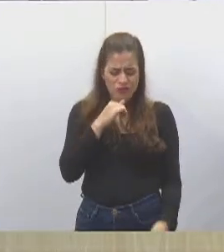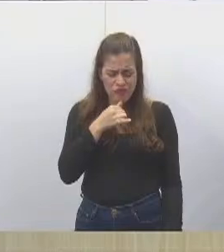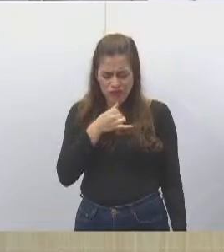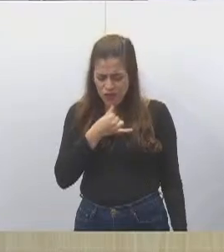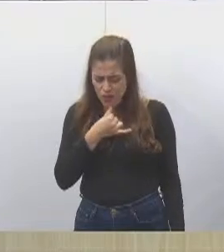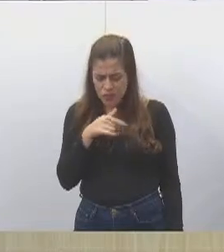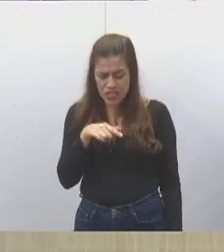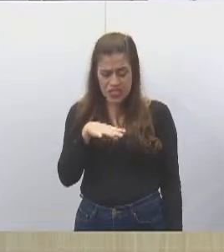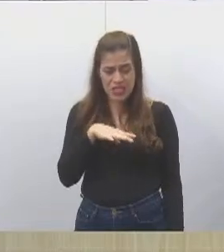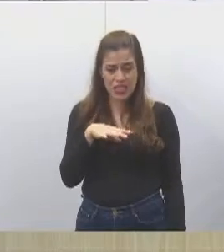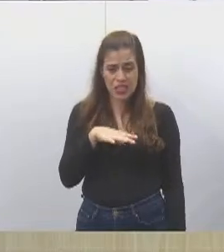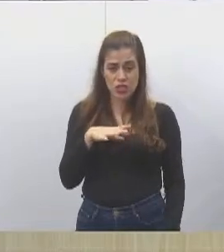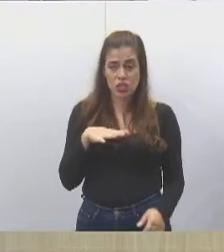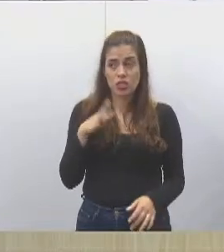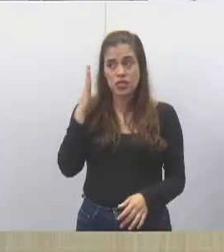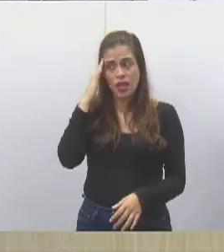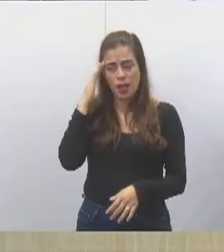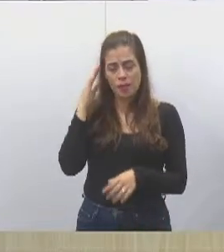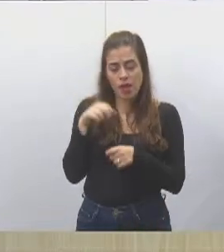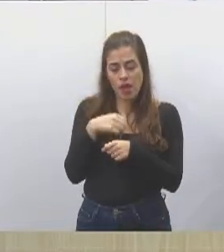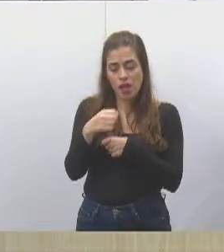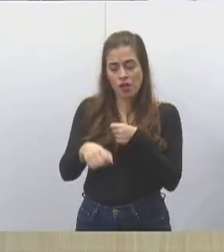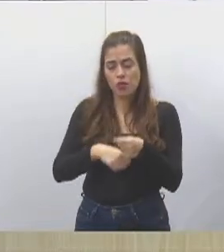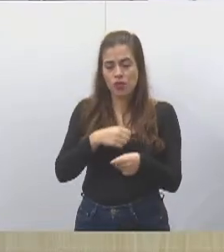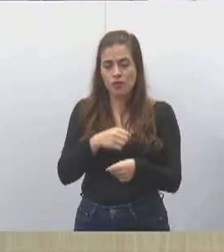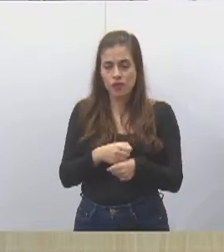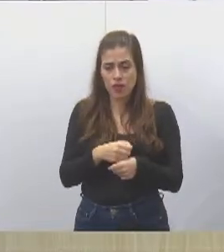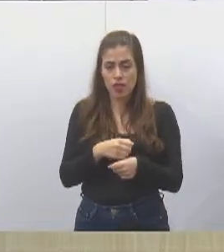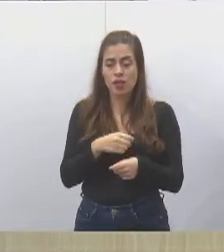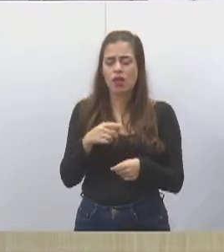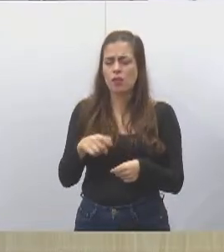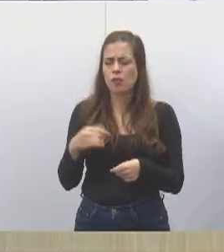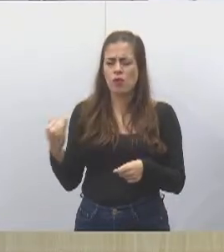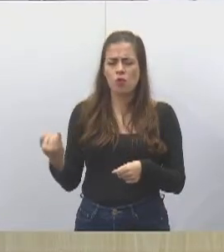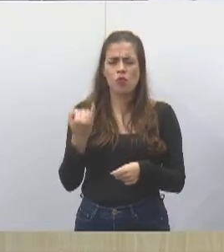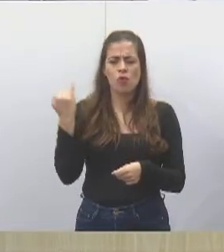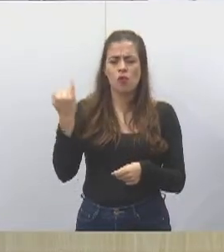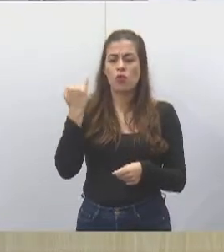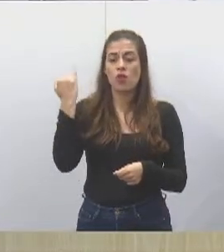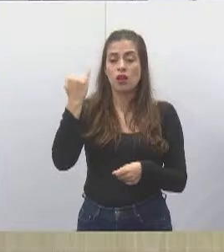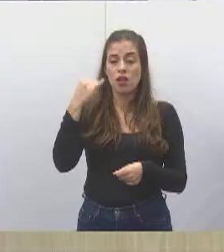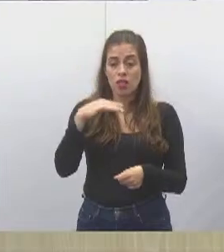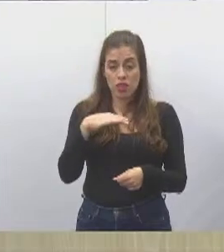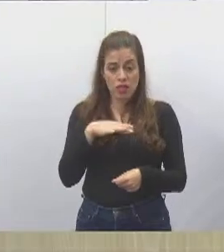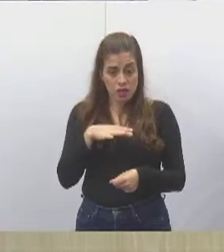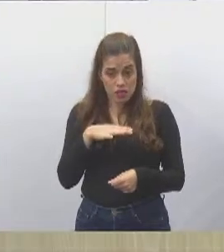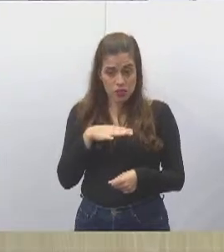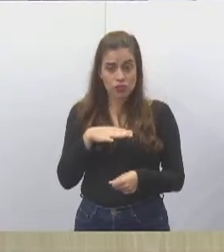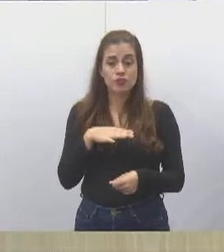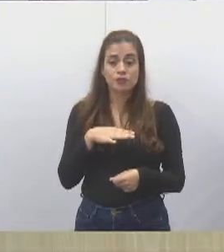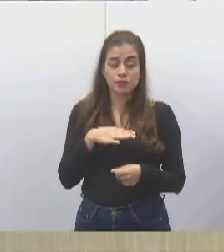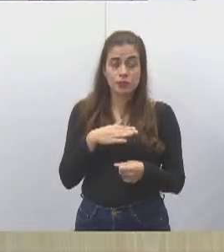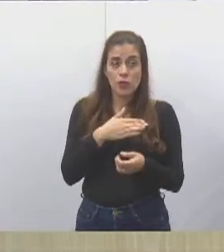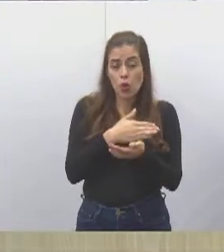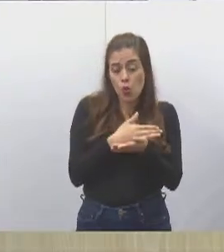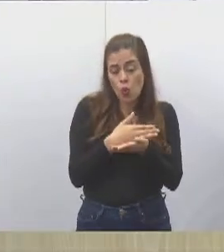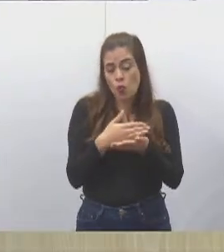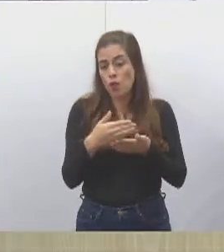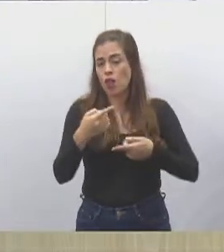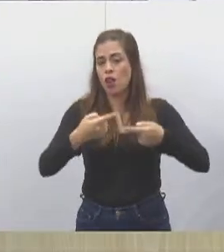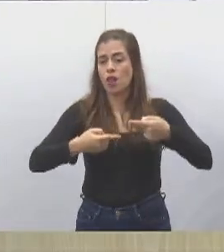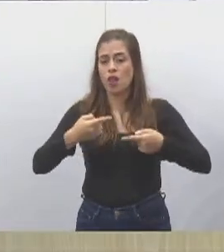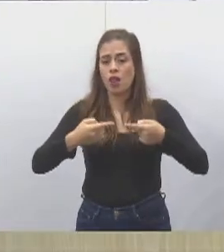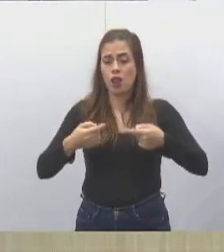nossa cidade, sabemos que o ano que vem, né, é um ano fundamental aqui na nossa cidade, aonde, né, começa a se discutir a